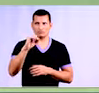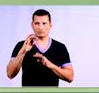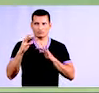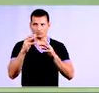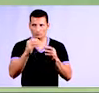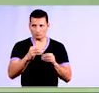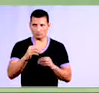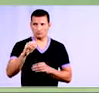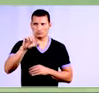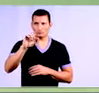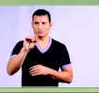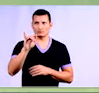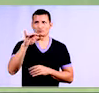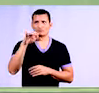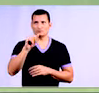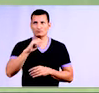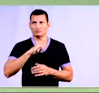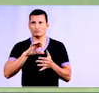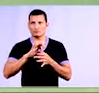tempo.